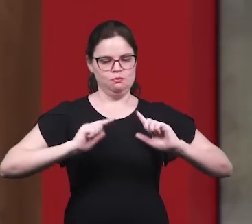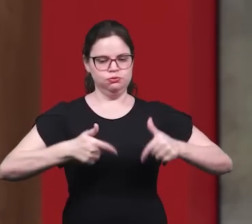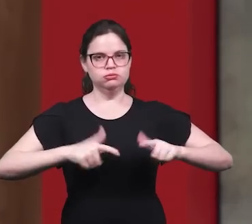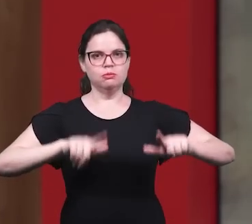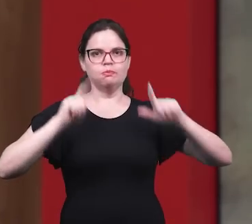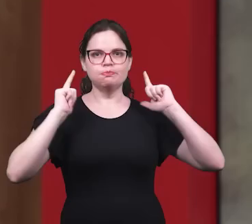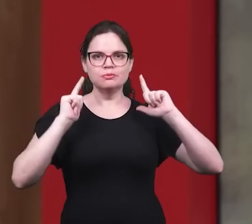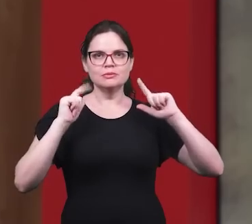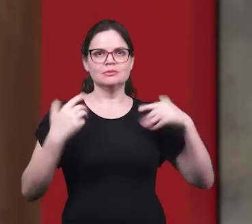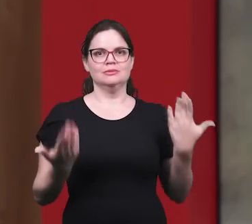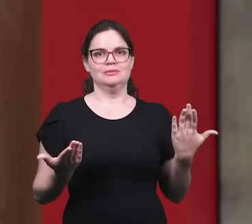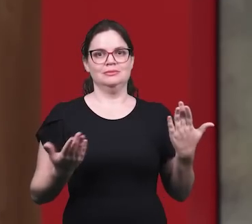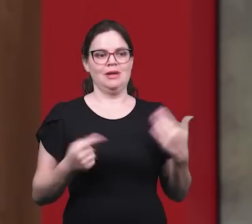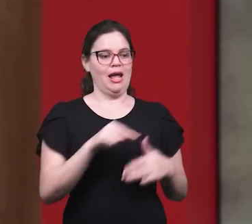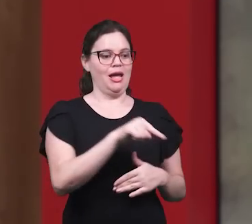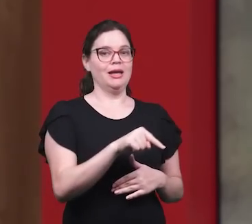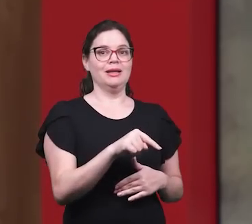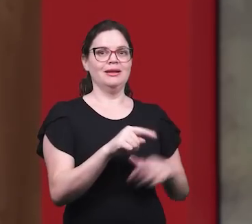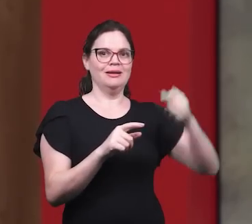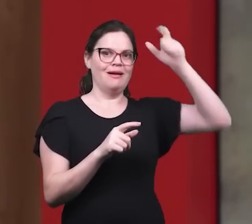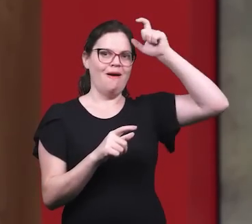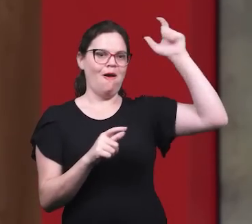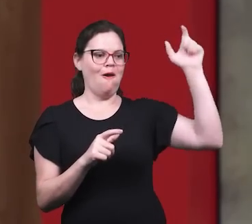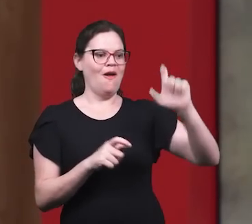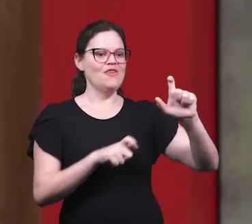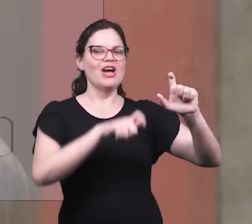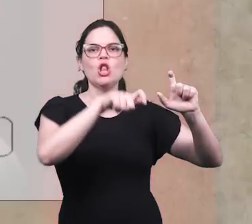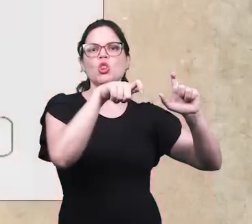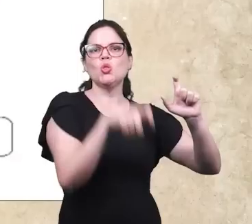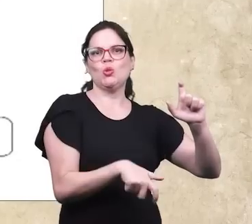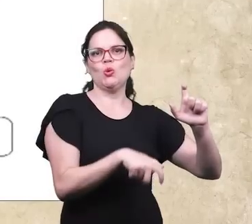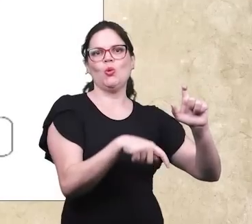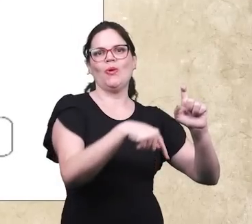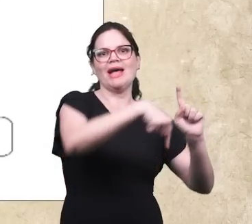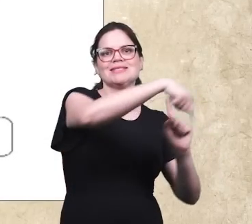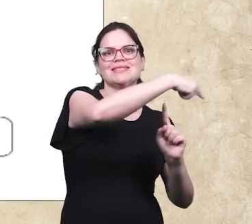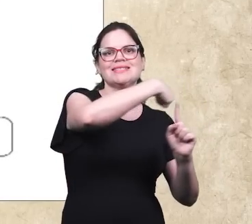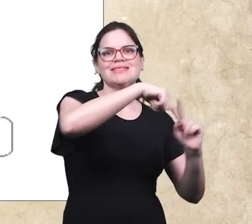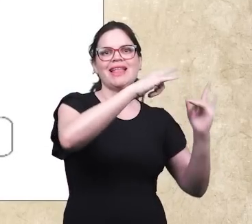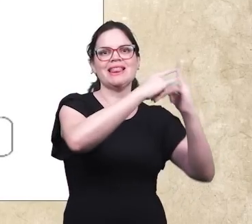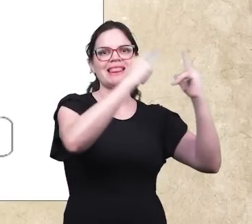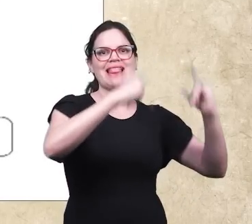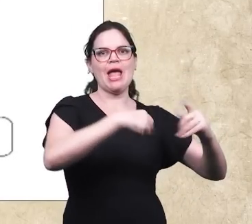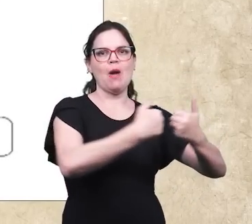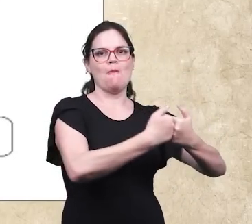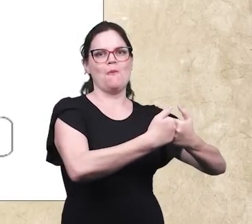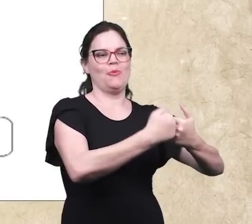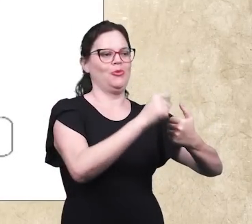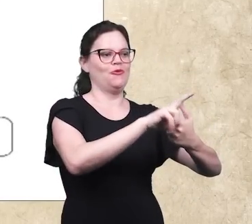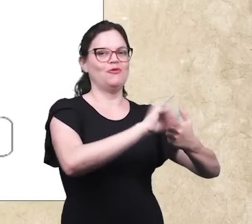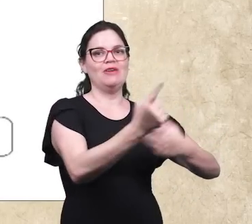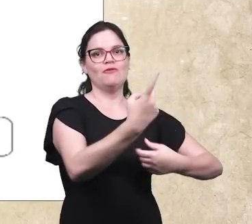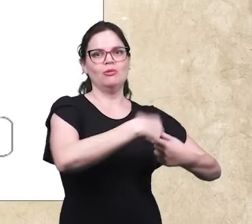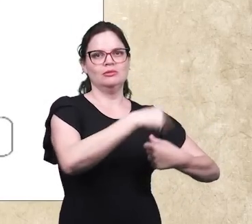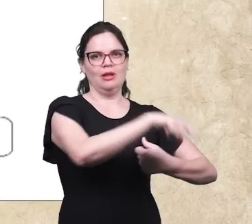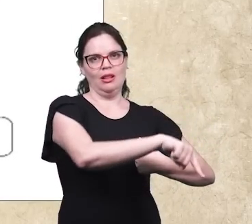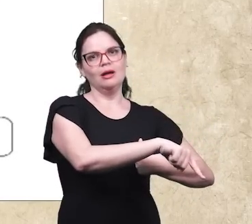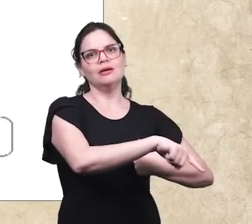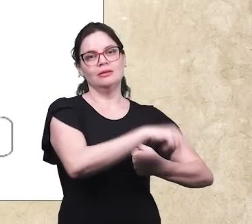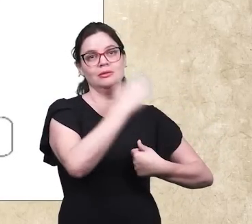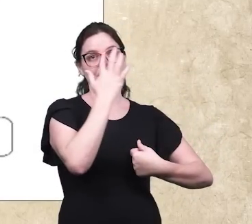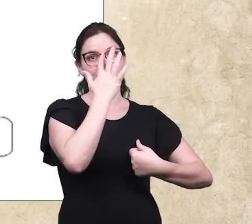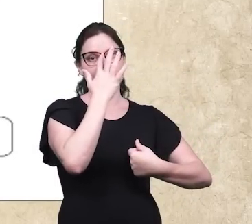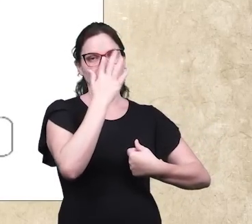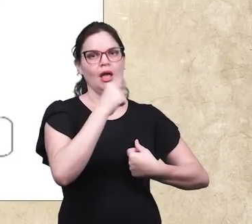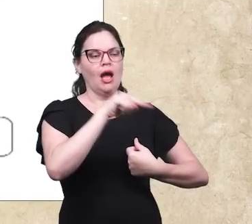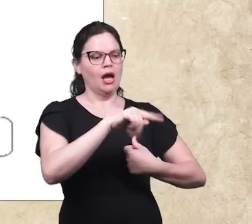santo, a abominação desoladora, né? O sacrifício do animal imundo, e vai fazer cessar o sacrifício daí em